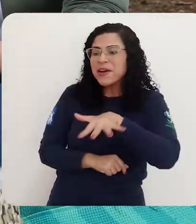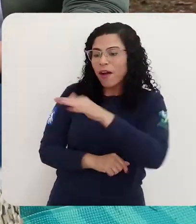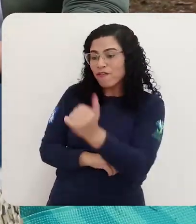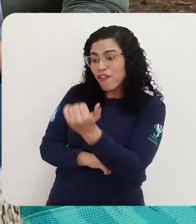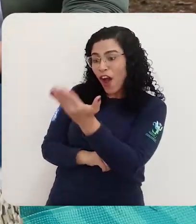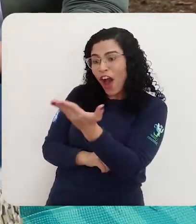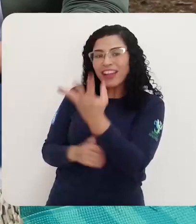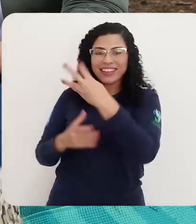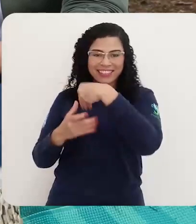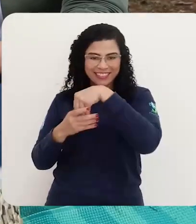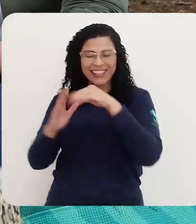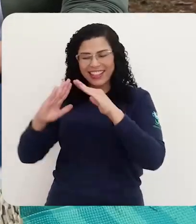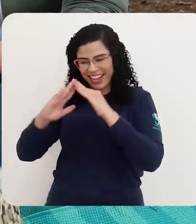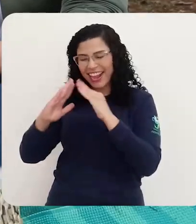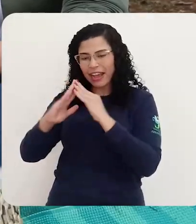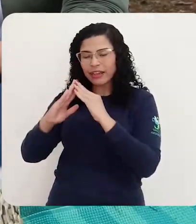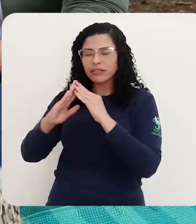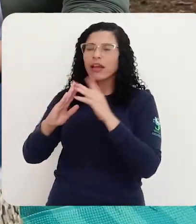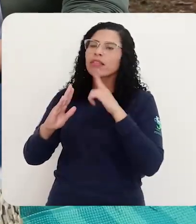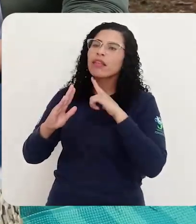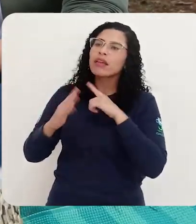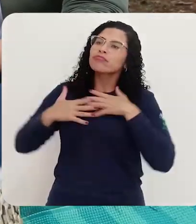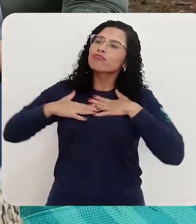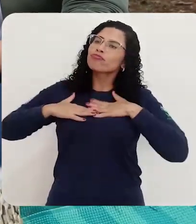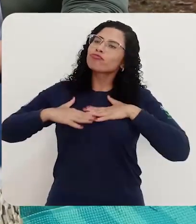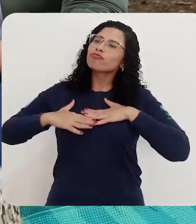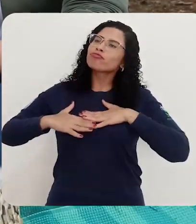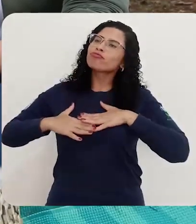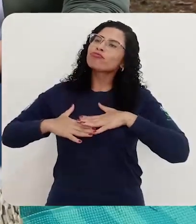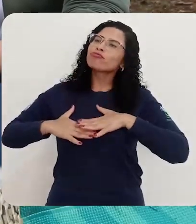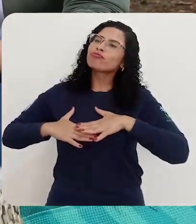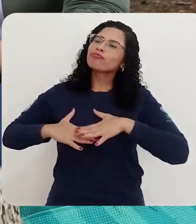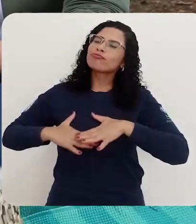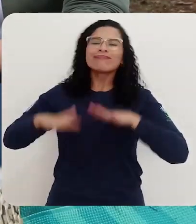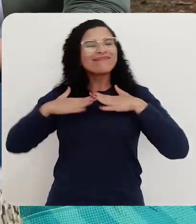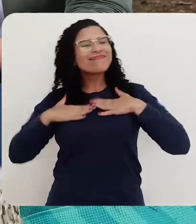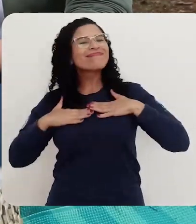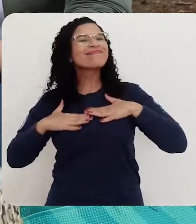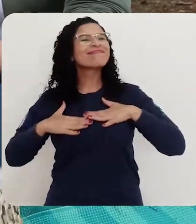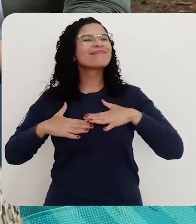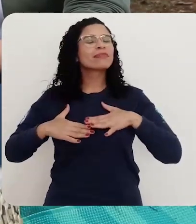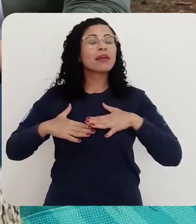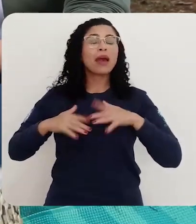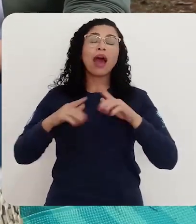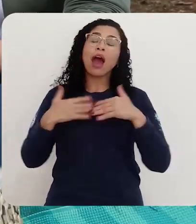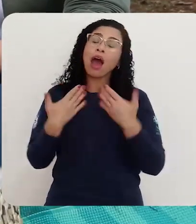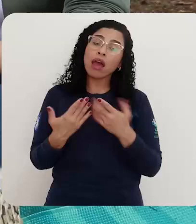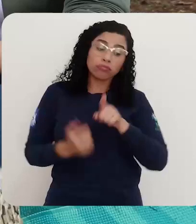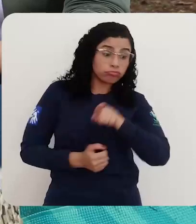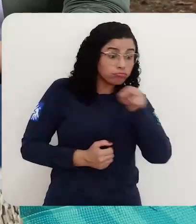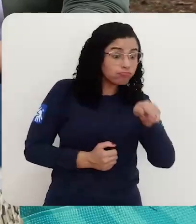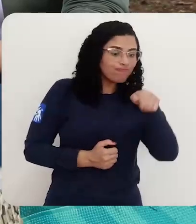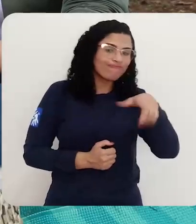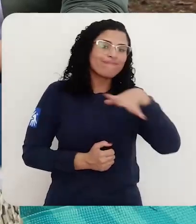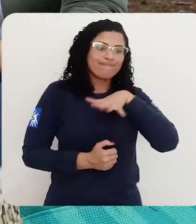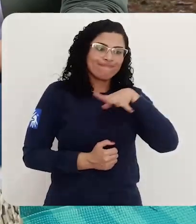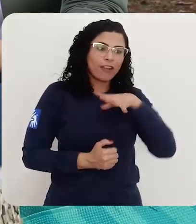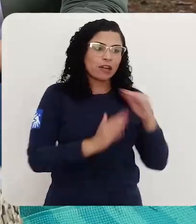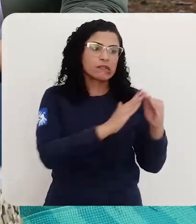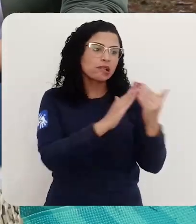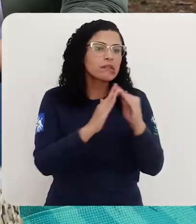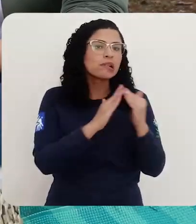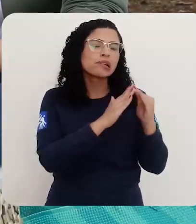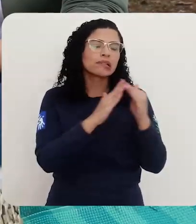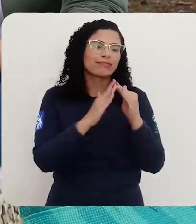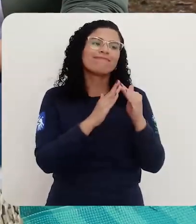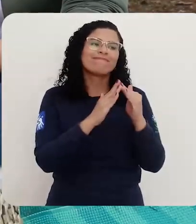esse ambiente externo à casa, que nos favorece conforto, sossego, né, tranquilidade. E quando a gente vai para a periferia, ou vai